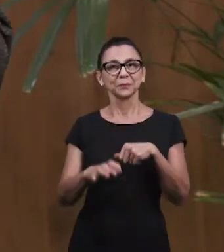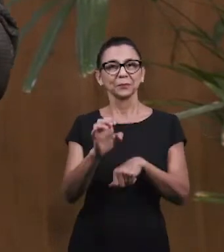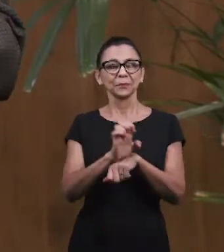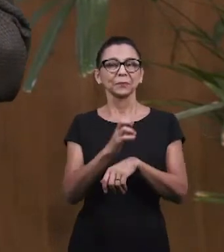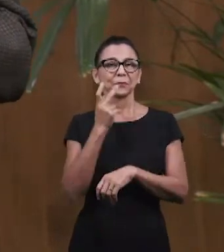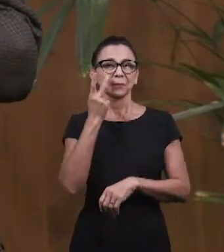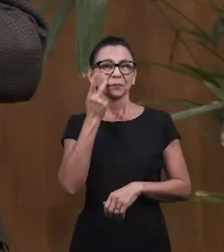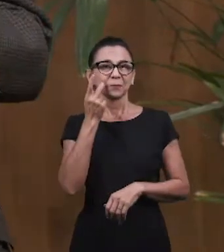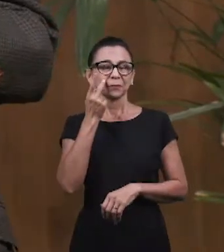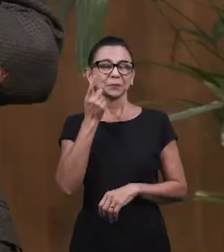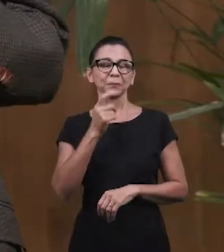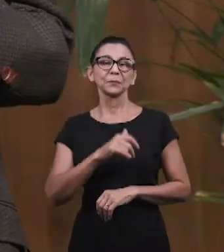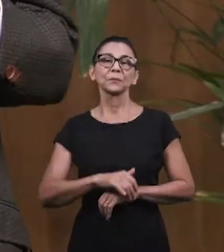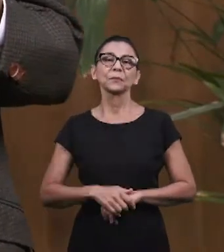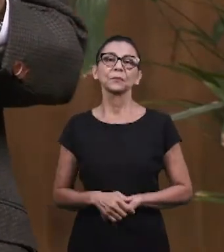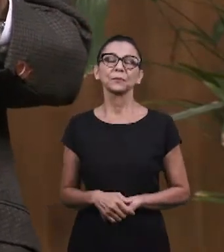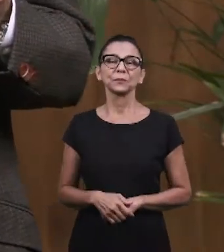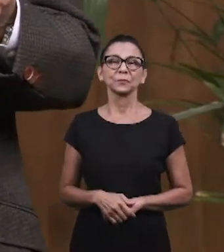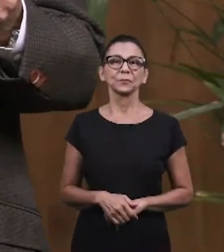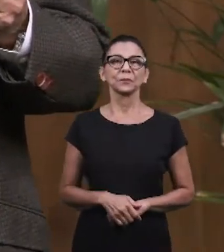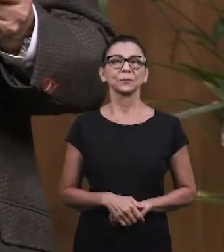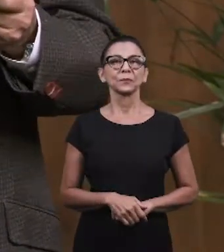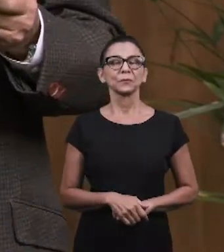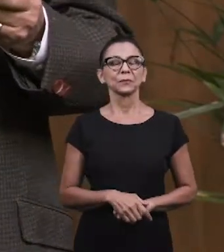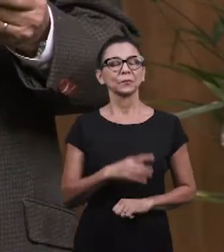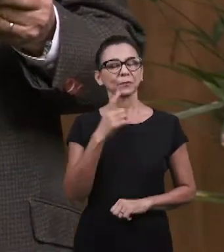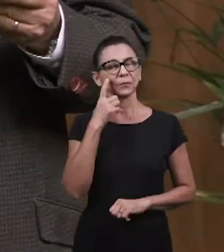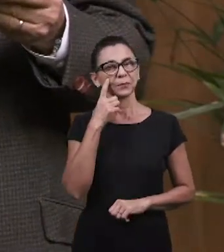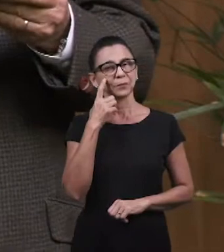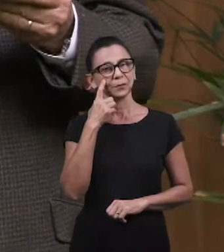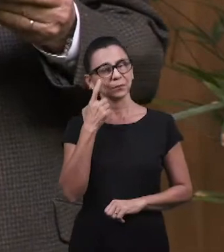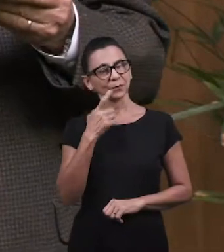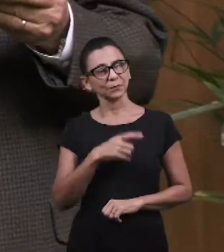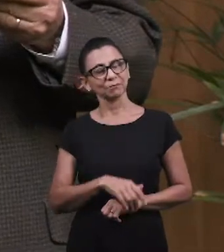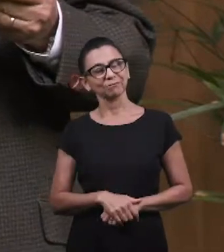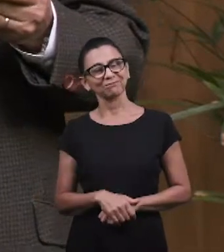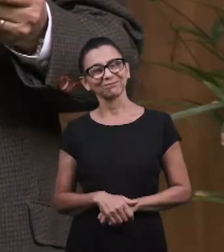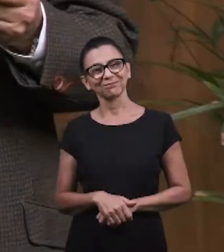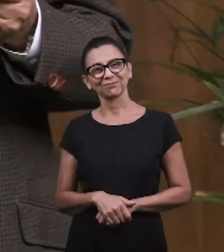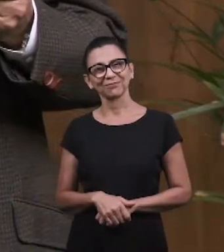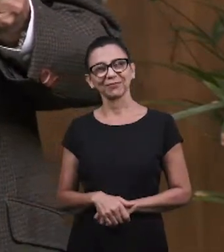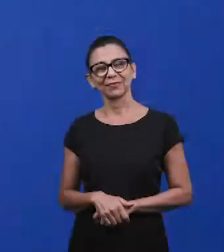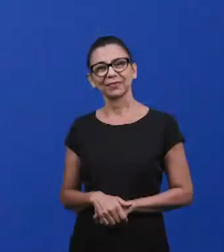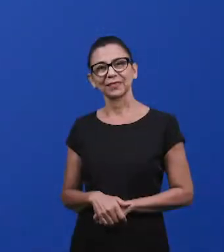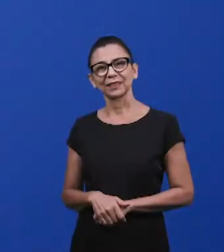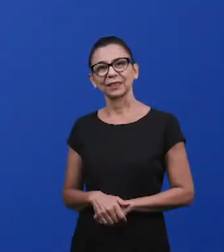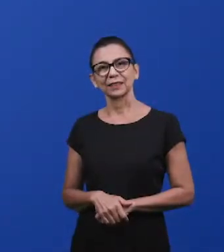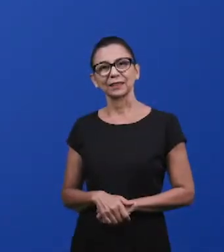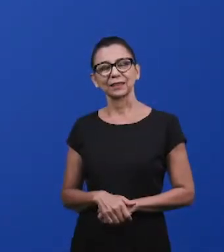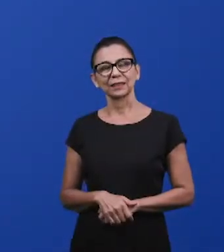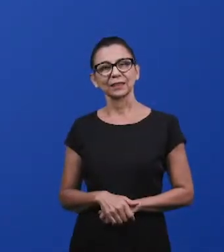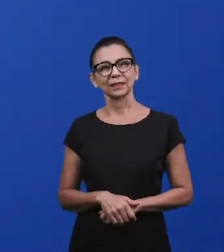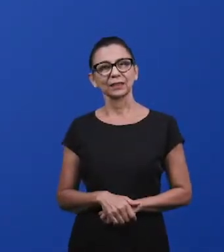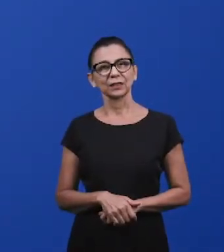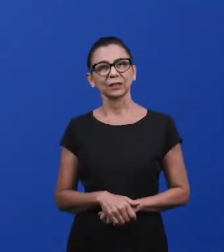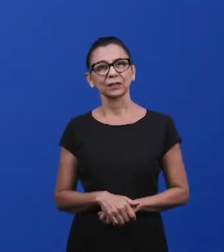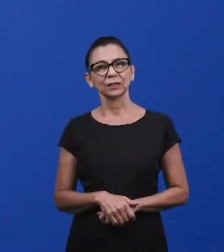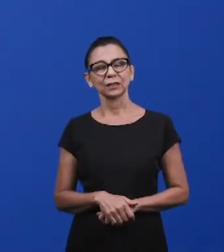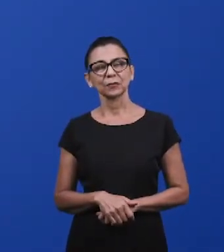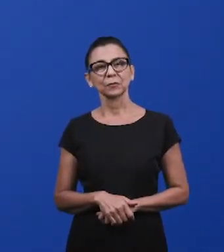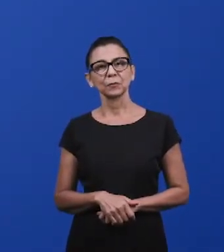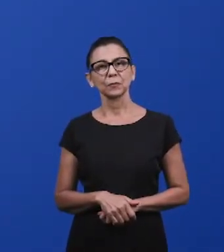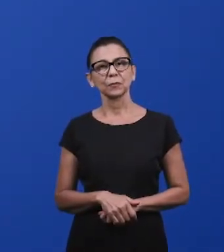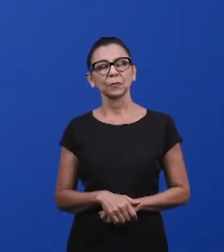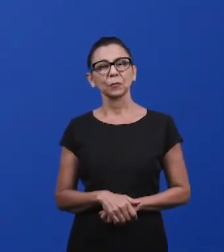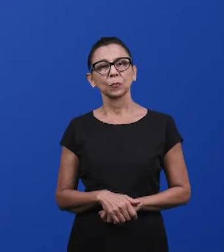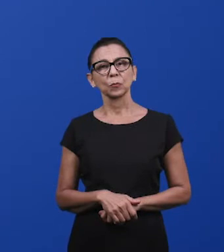essa resposta lá no Ceará. Vamos ouvir então o Felipe respondendo. Na parábola são mencionados 4